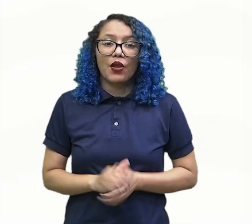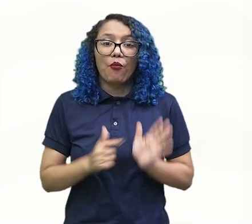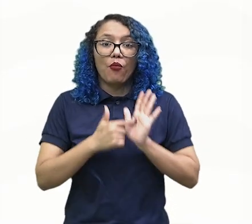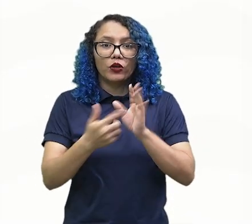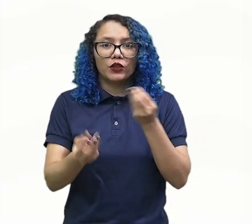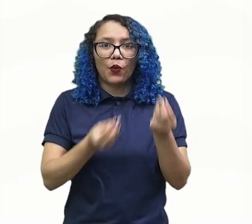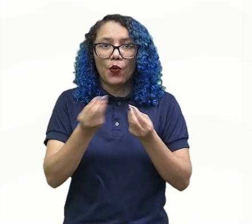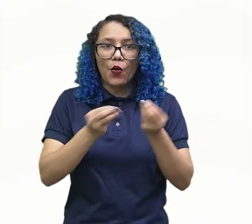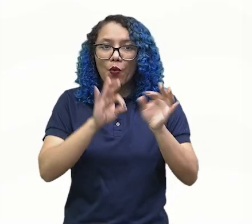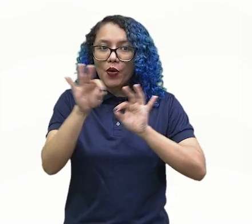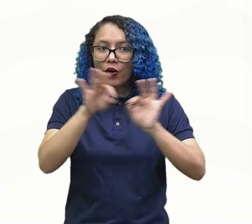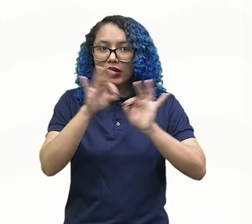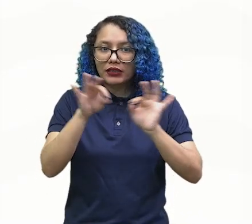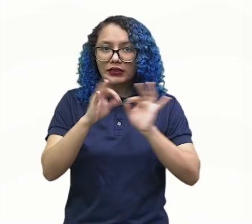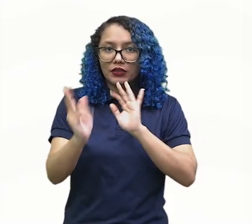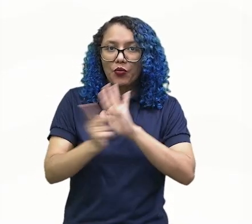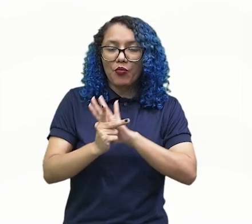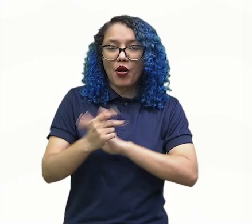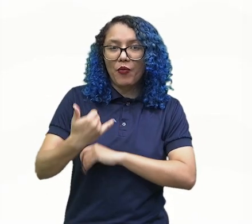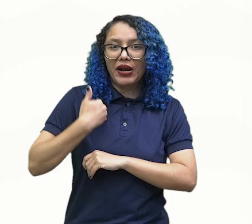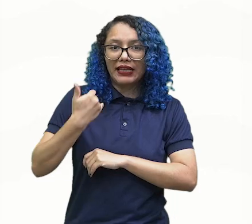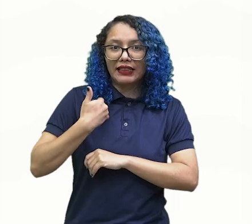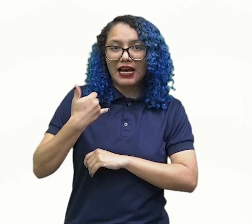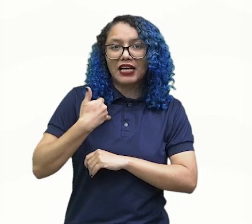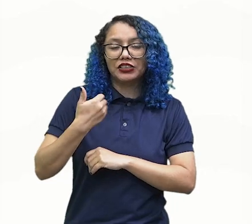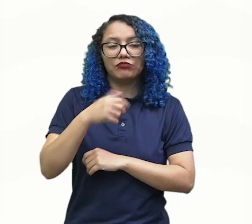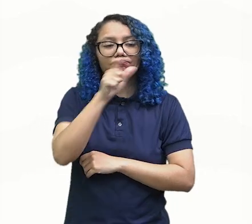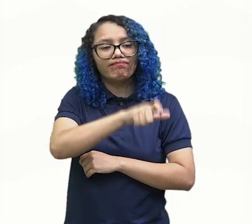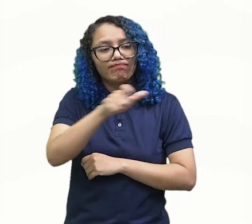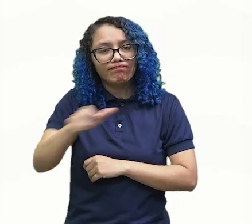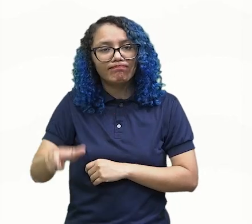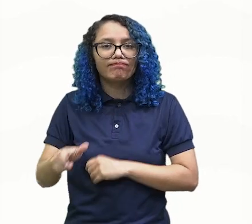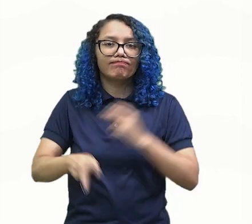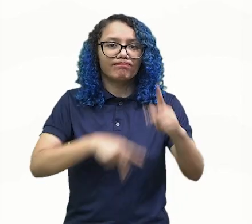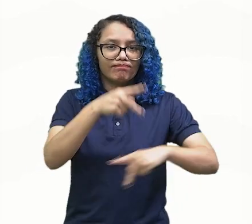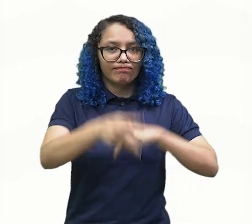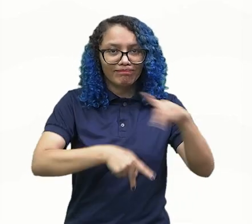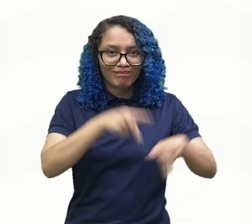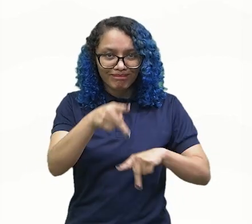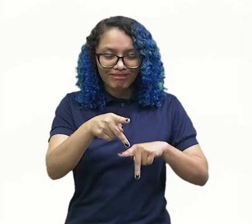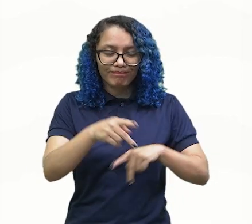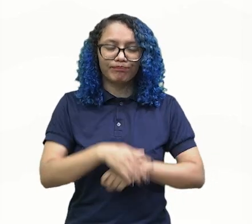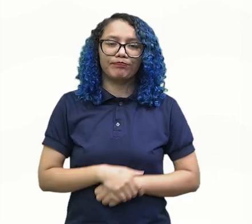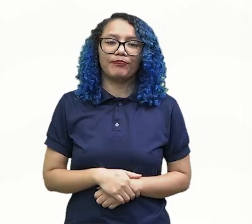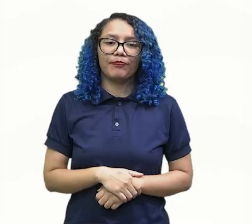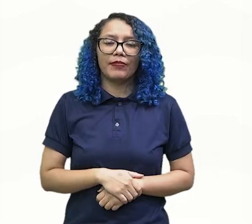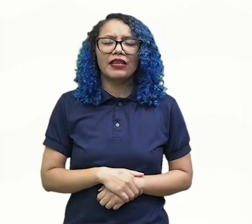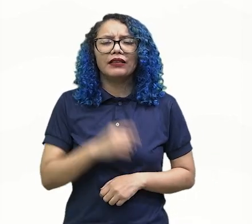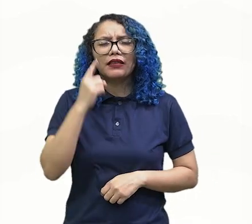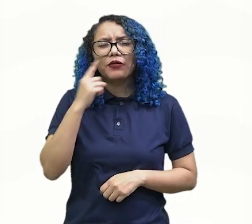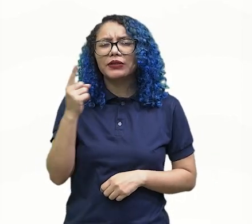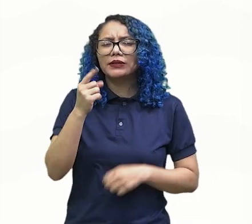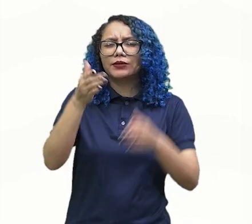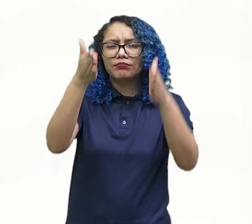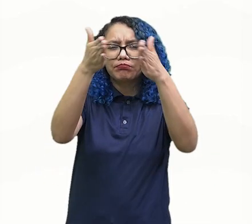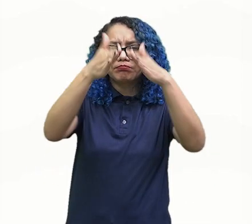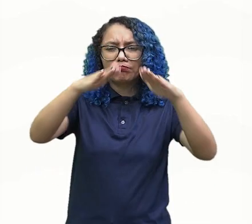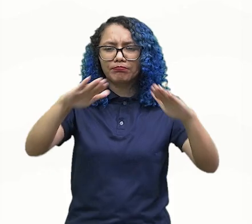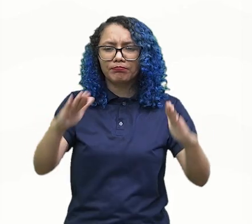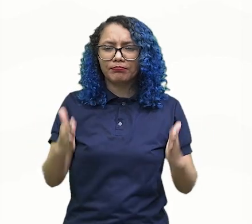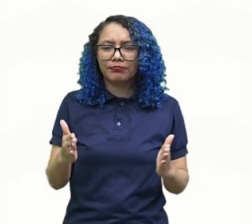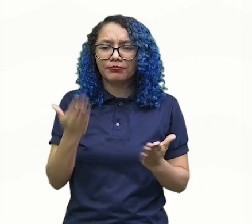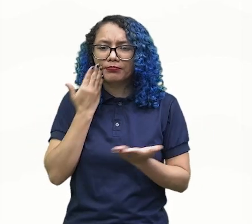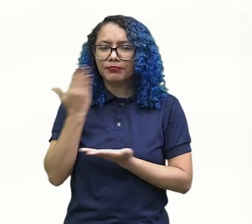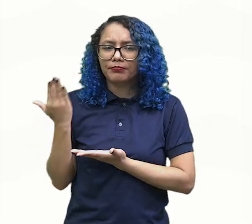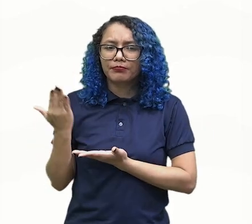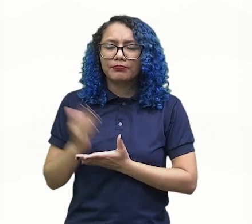gente a estrutura etária da população. Como é que a gente tem que entender? Quando a gente observa essa pirâmide, gente, aqui